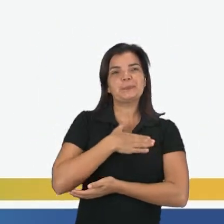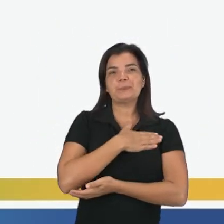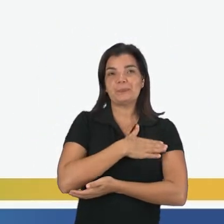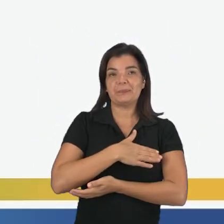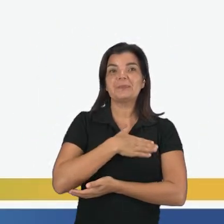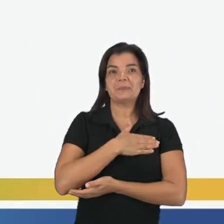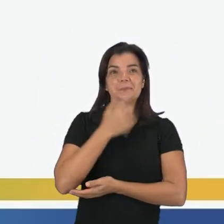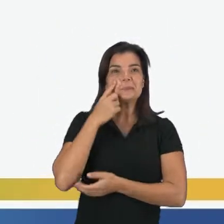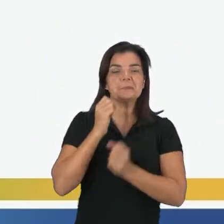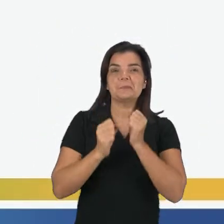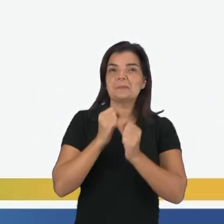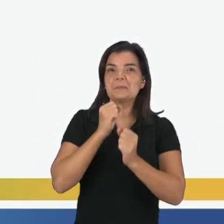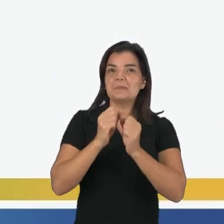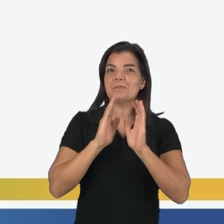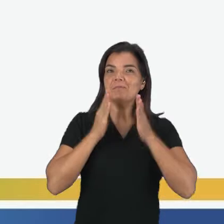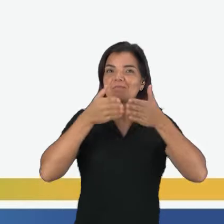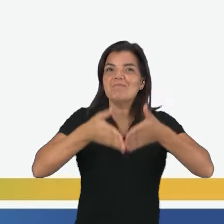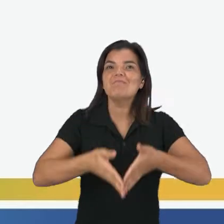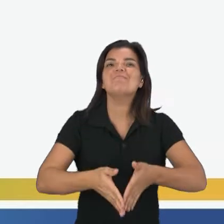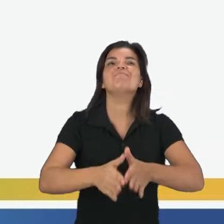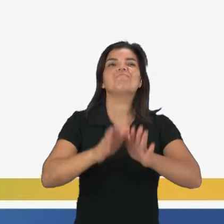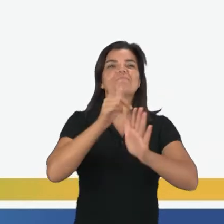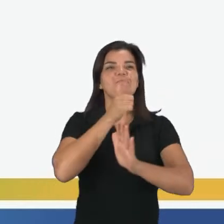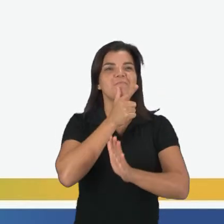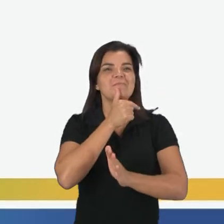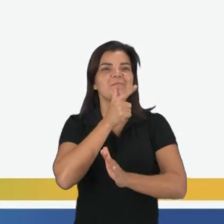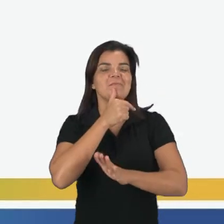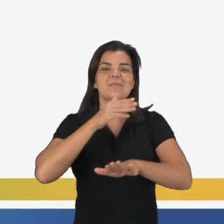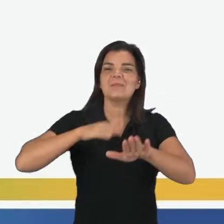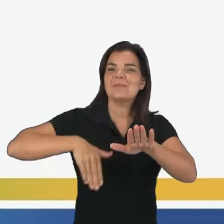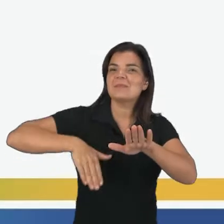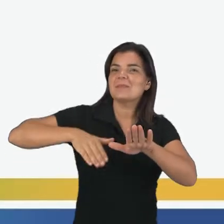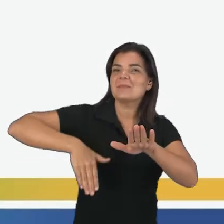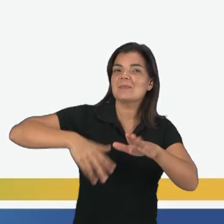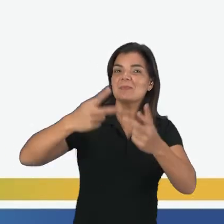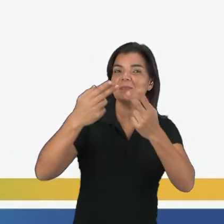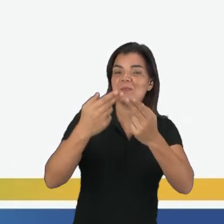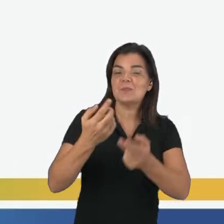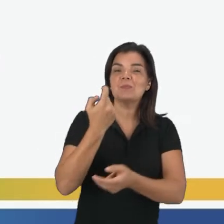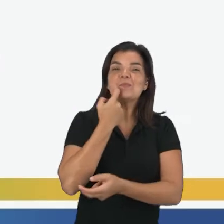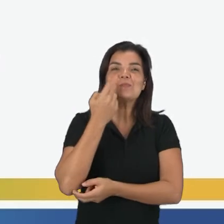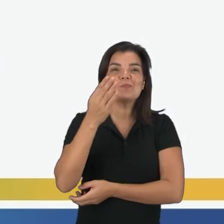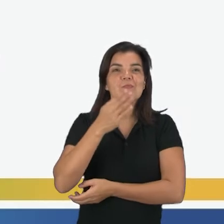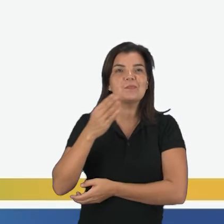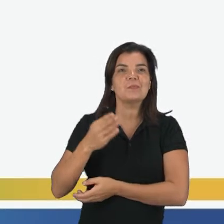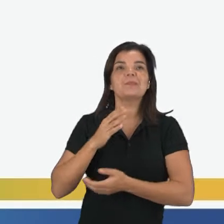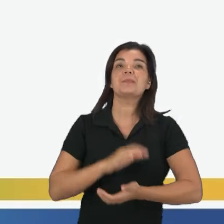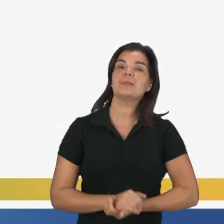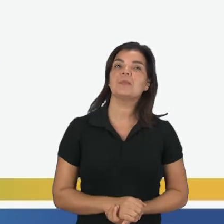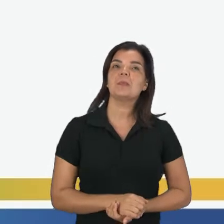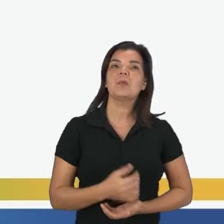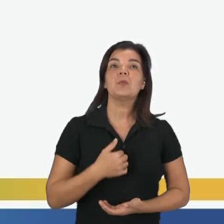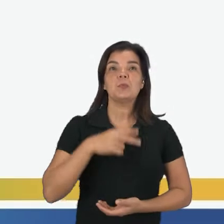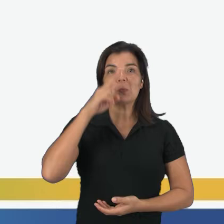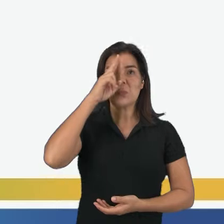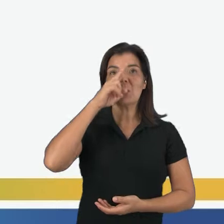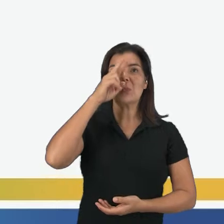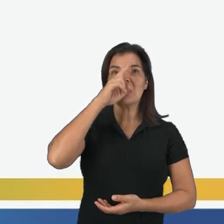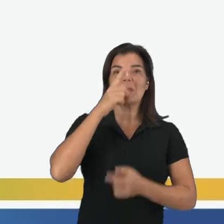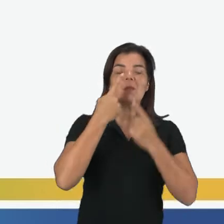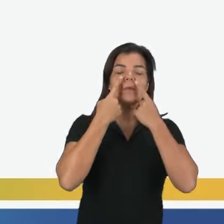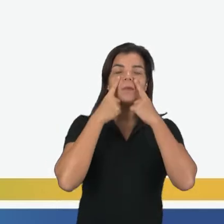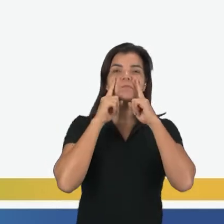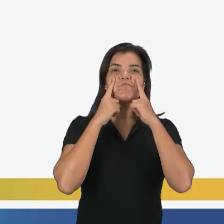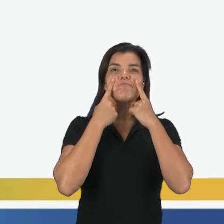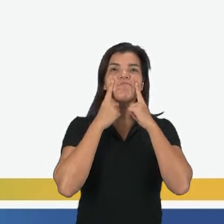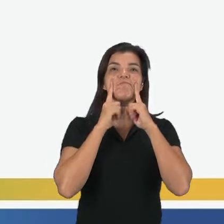gostoso! Saíamos correndo e tibum! Caíamos na água, nadávamos como peixinho. Quando me lembro